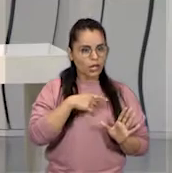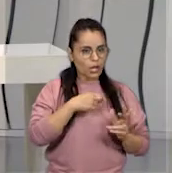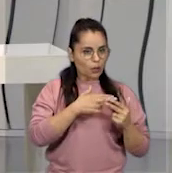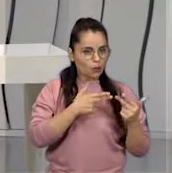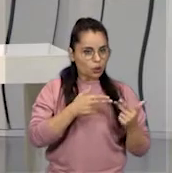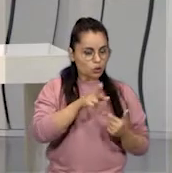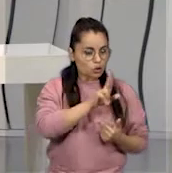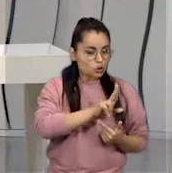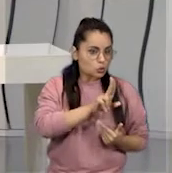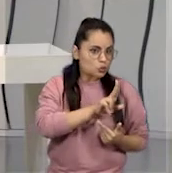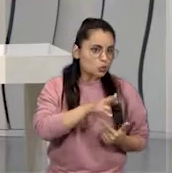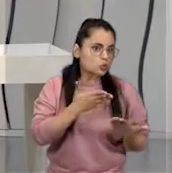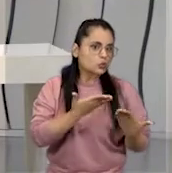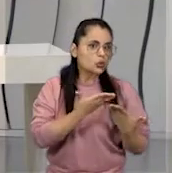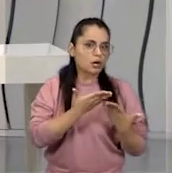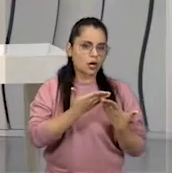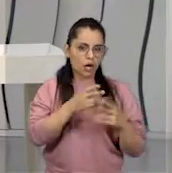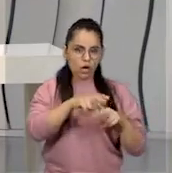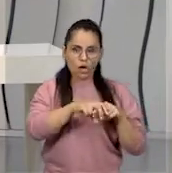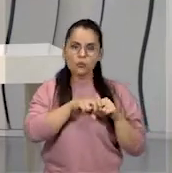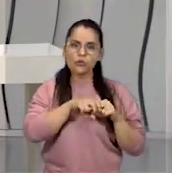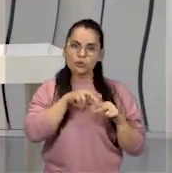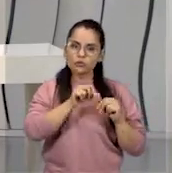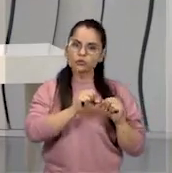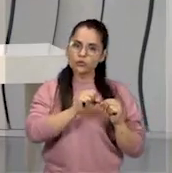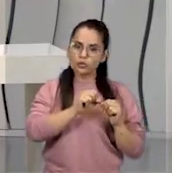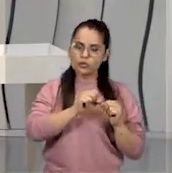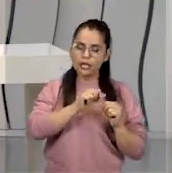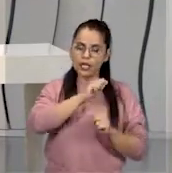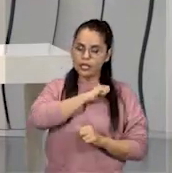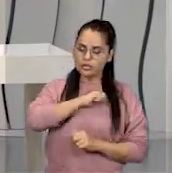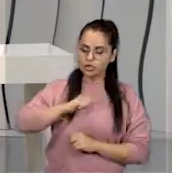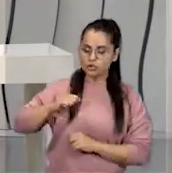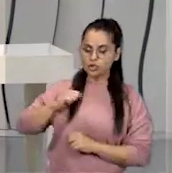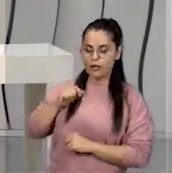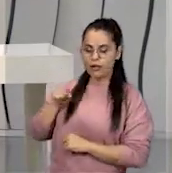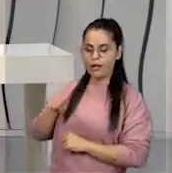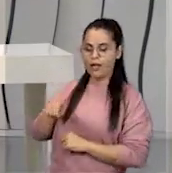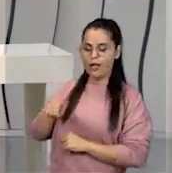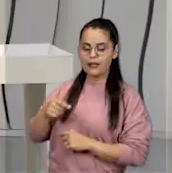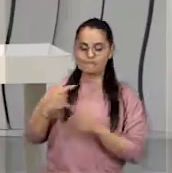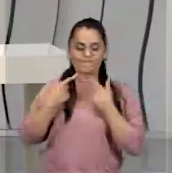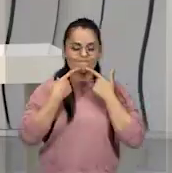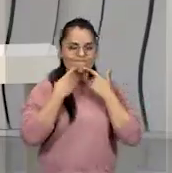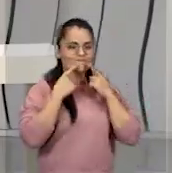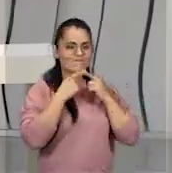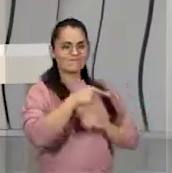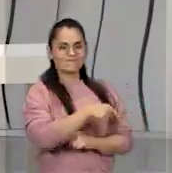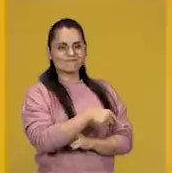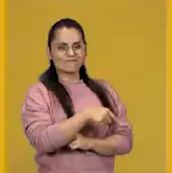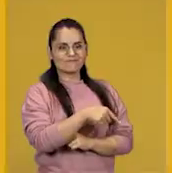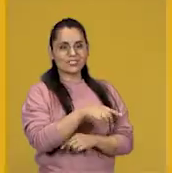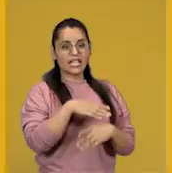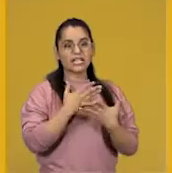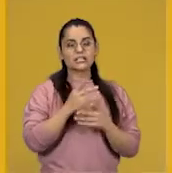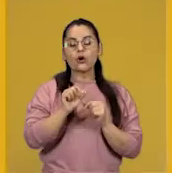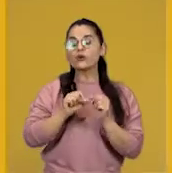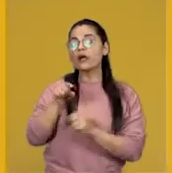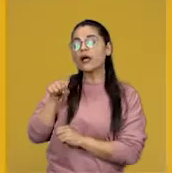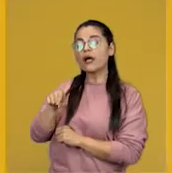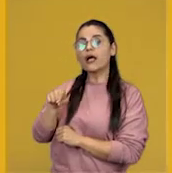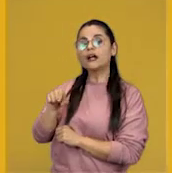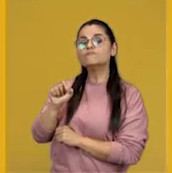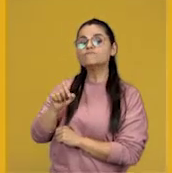utilidade nesse momento e, por isso, Sócrates vai criticar tanto esse comportamento deles. Então, quem foi